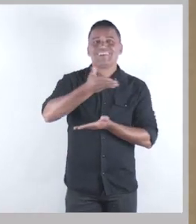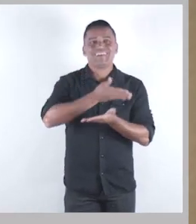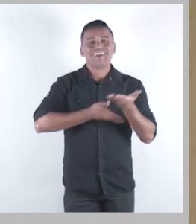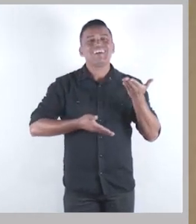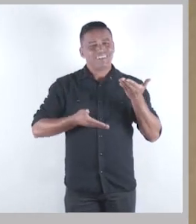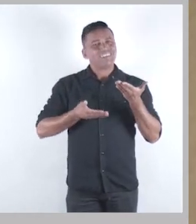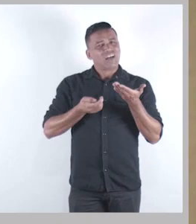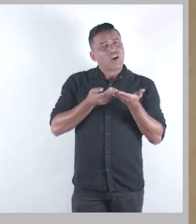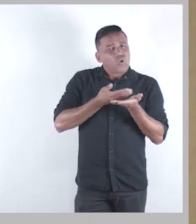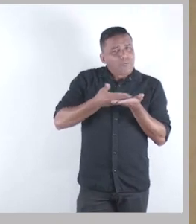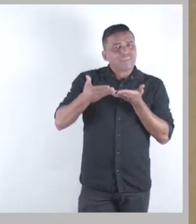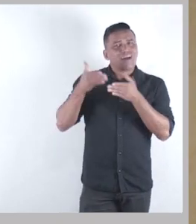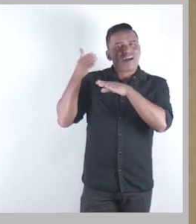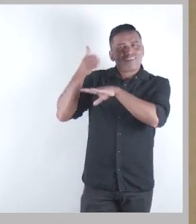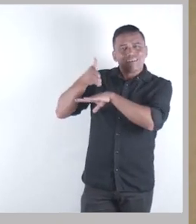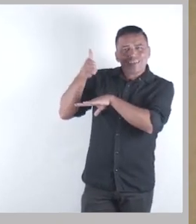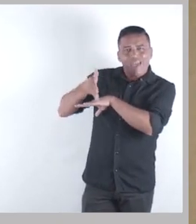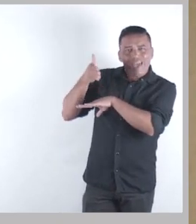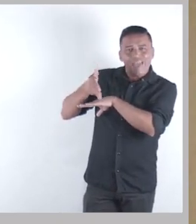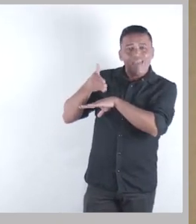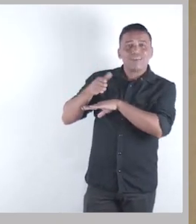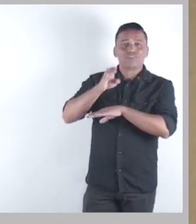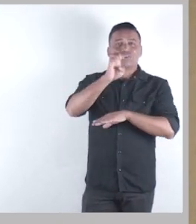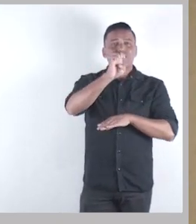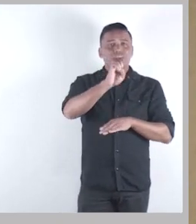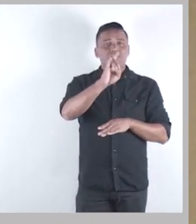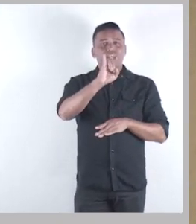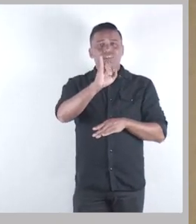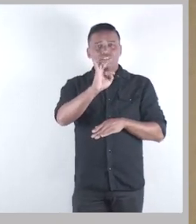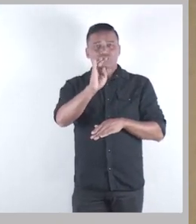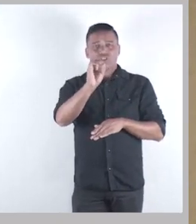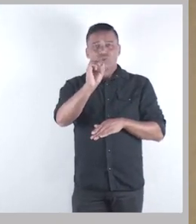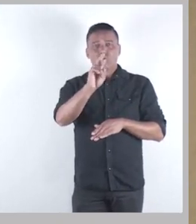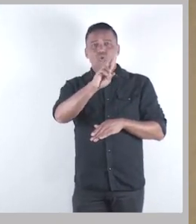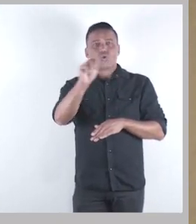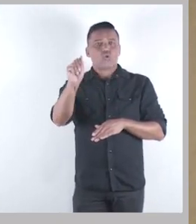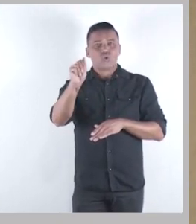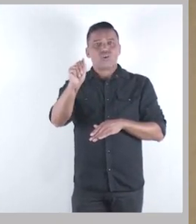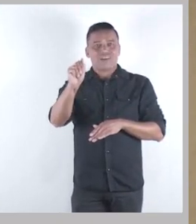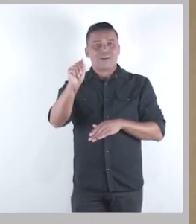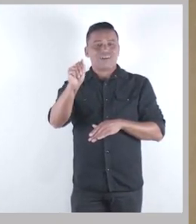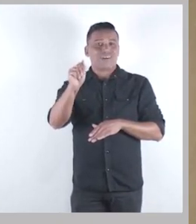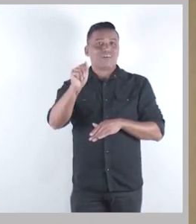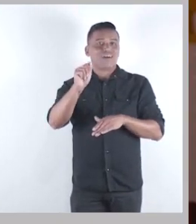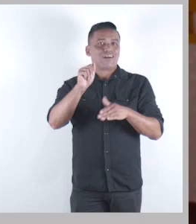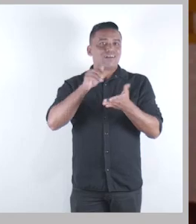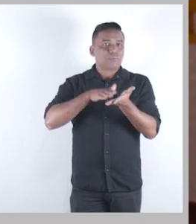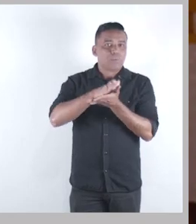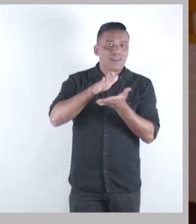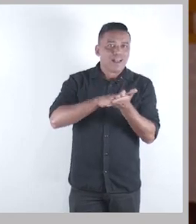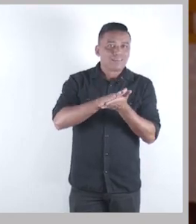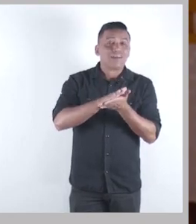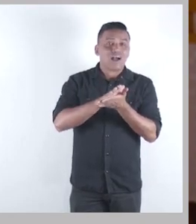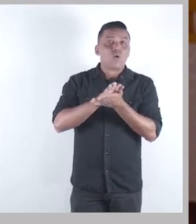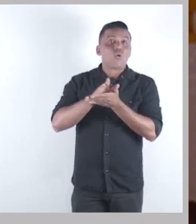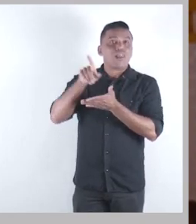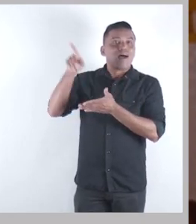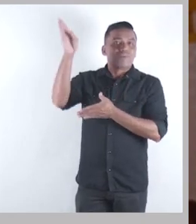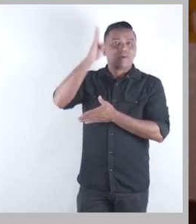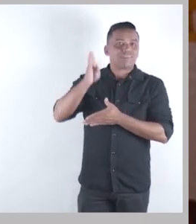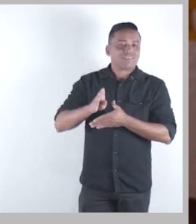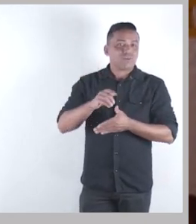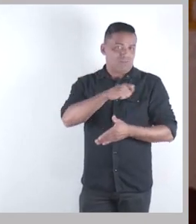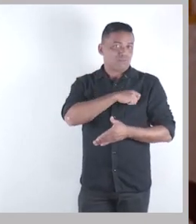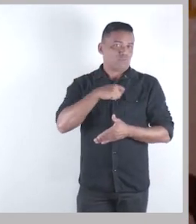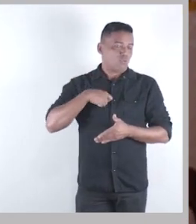chegar algumas delas, através da editora Capulana. Passo aqui a publicidade. Estão a chegar, né? Alguns autores estão a